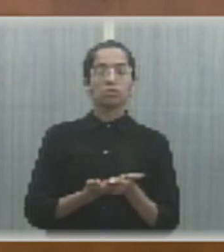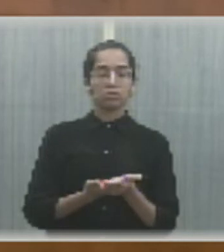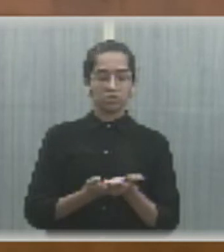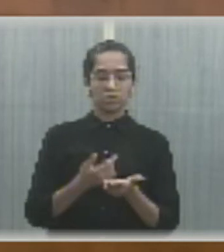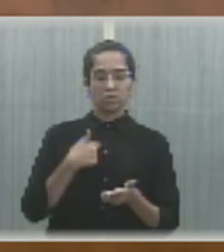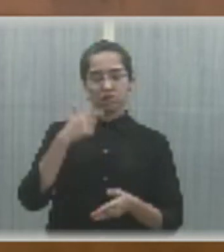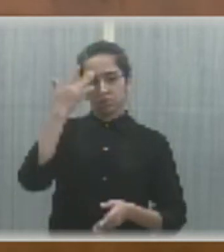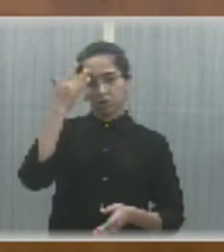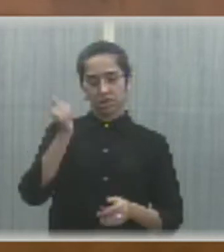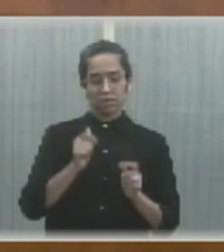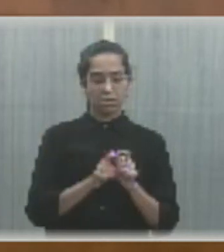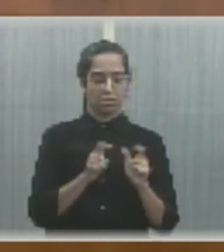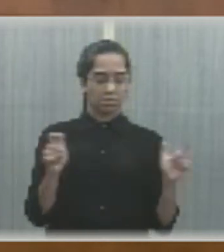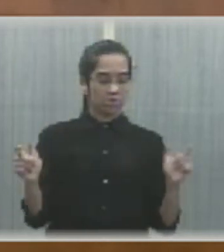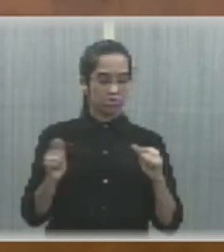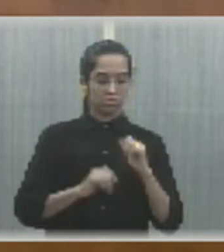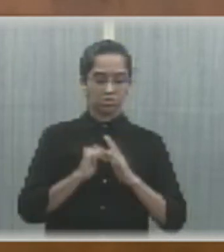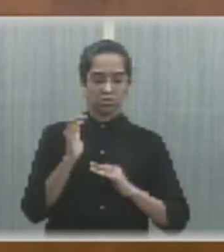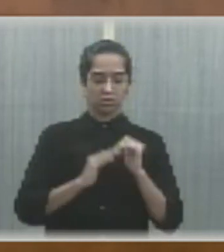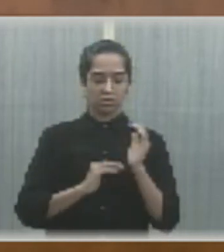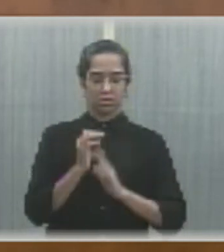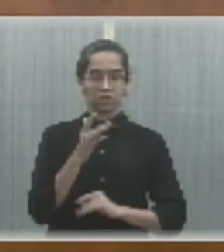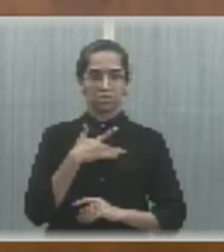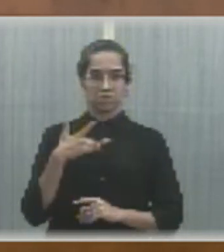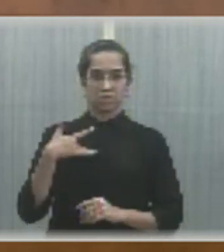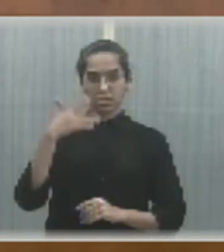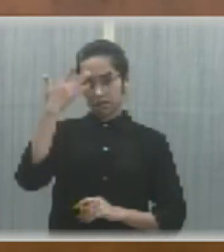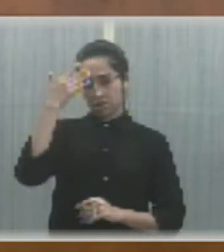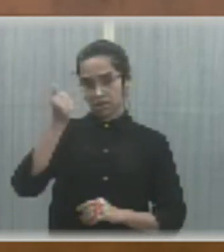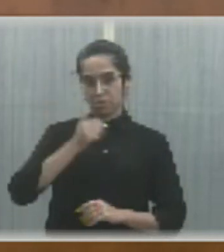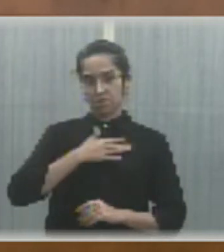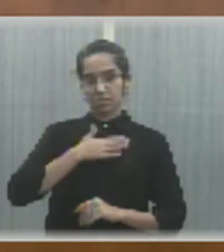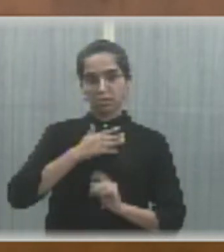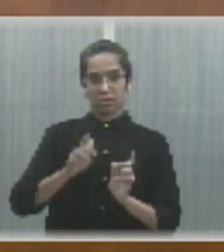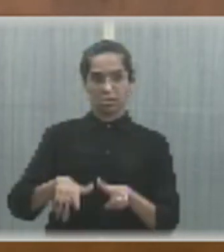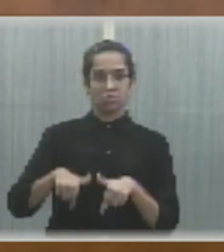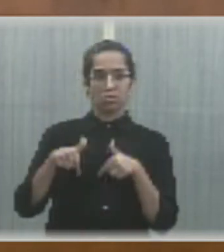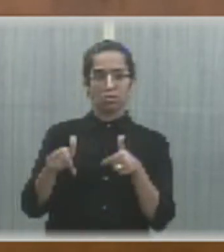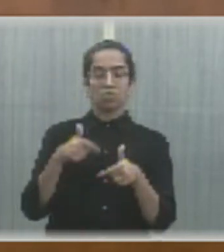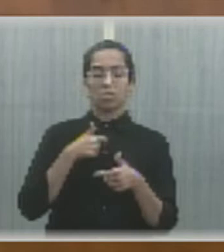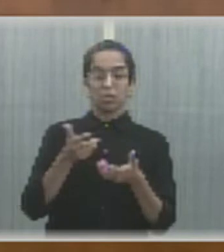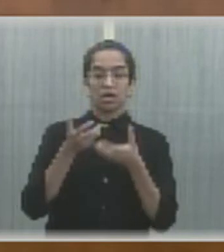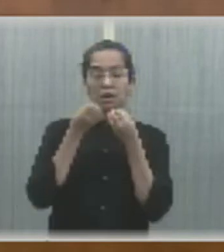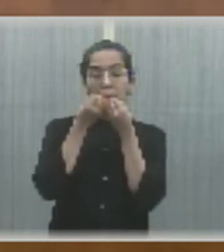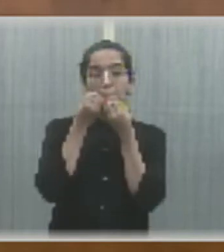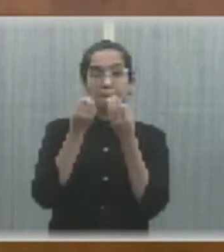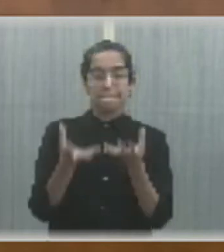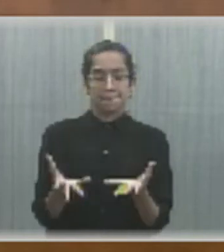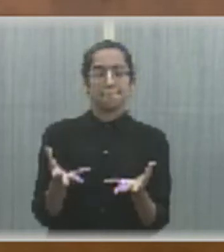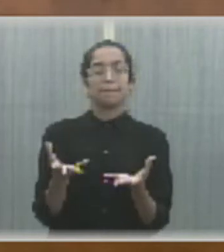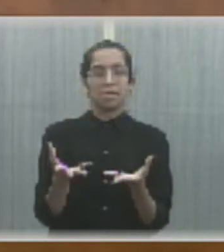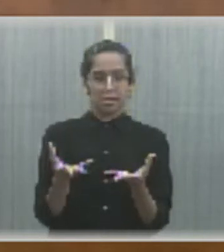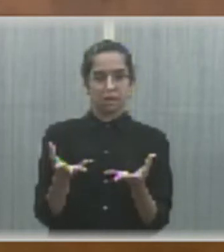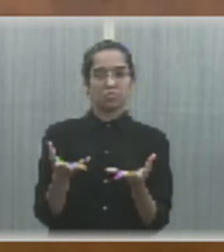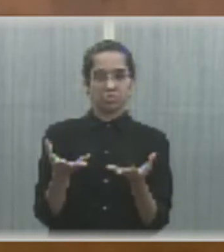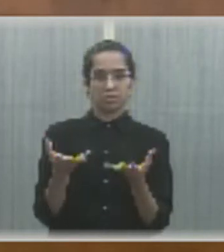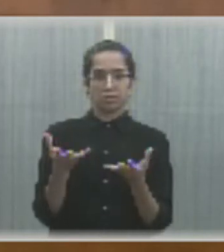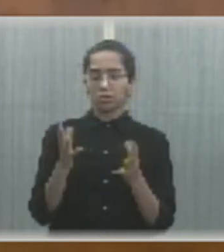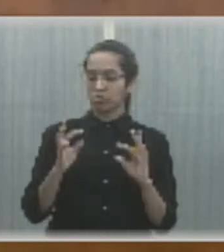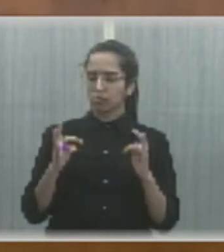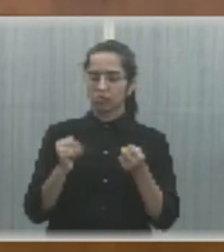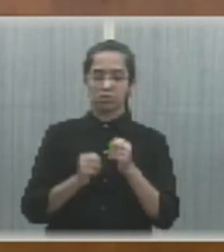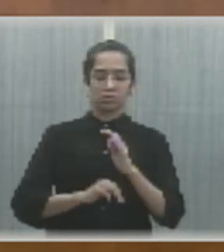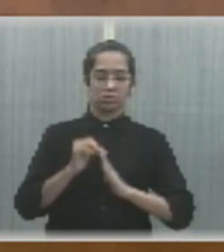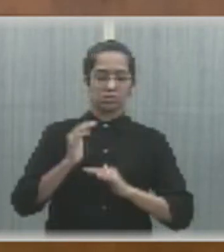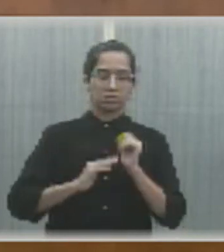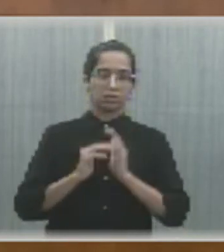que a maioria dos profissionais de saúde, os médicos, sabe da minha luta, sabe que eu quero é o bem deles, que eu quero é o bem de todos os profissionais